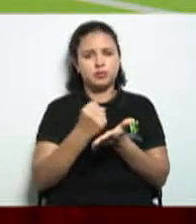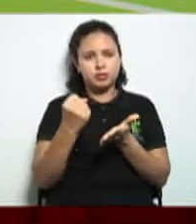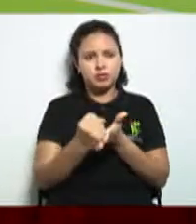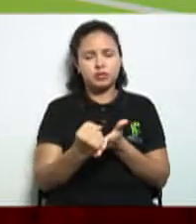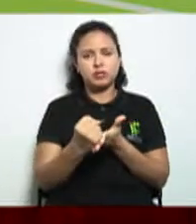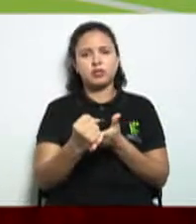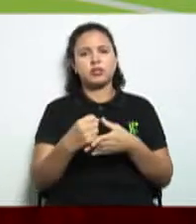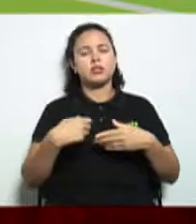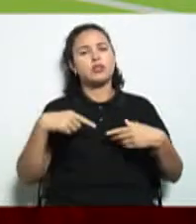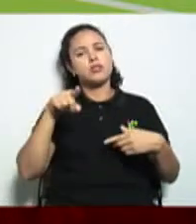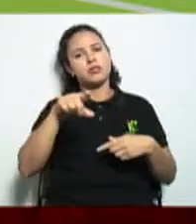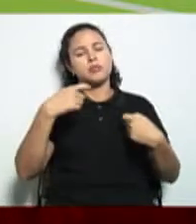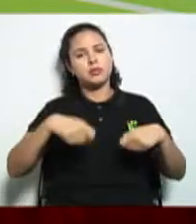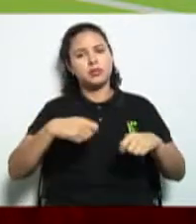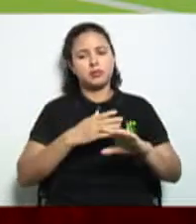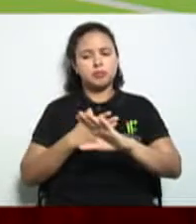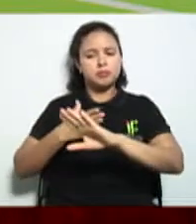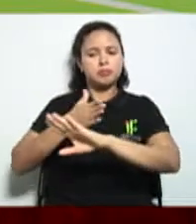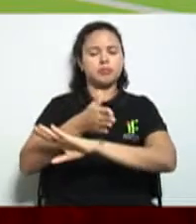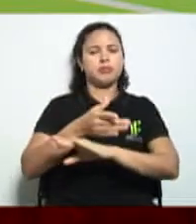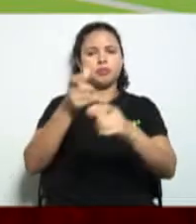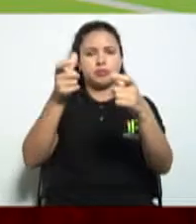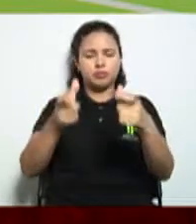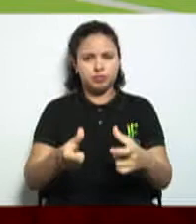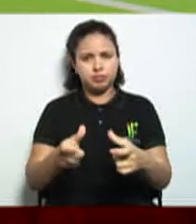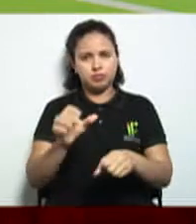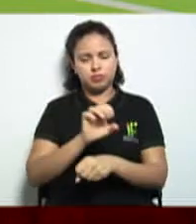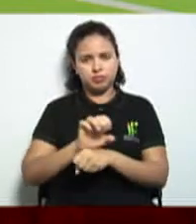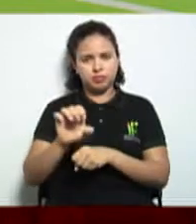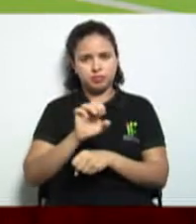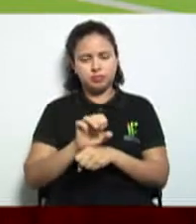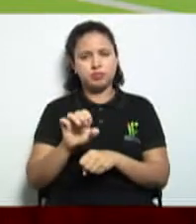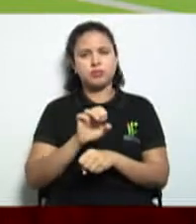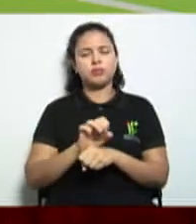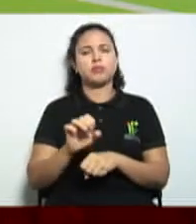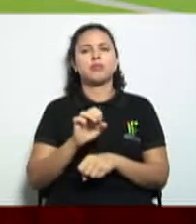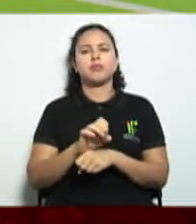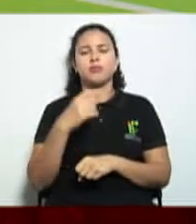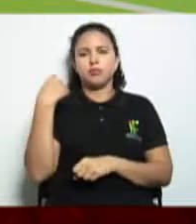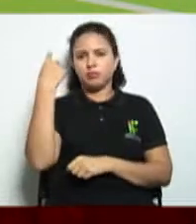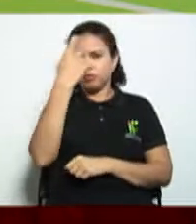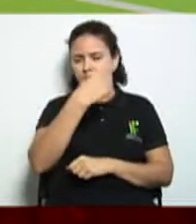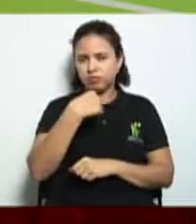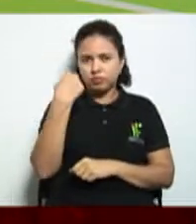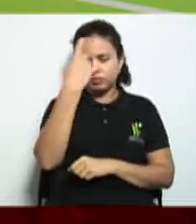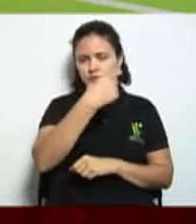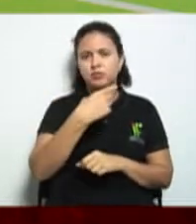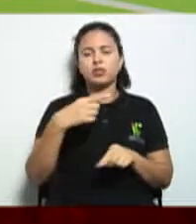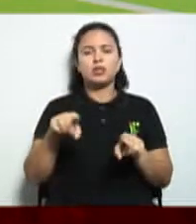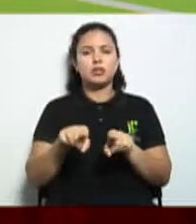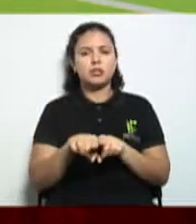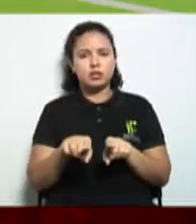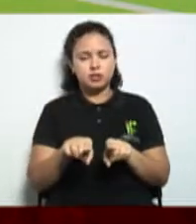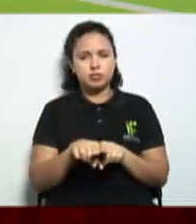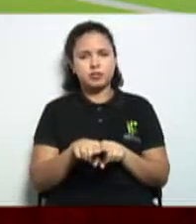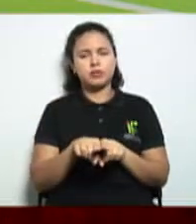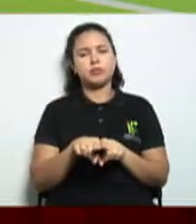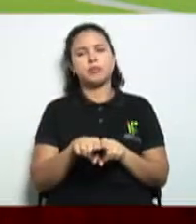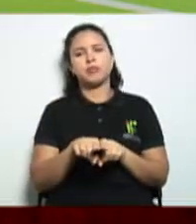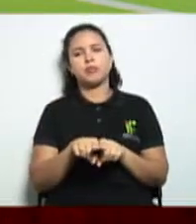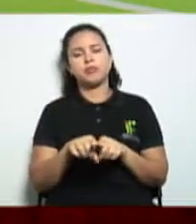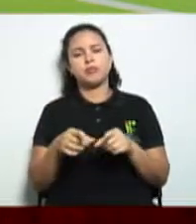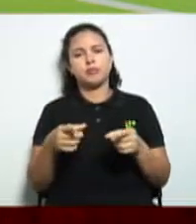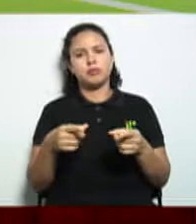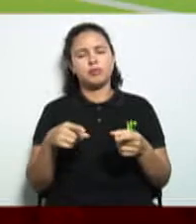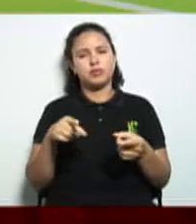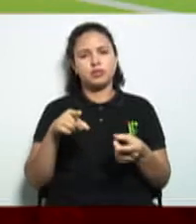comparecer ao local onde você está estagiando para cumprir sua carga horária, se for estágio obrigatório, ou para dar direito a receber